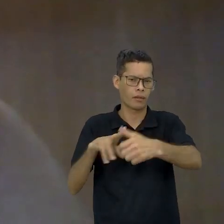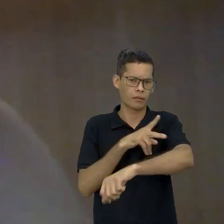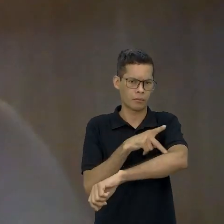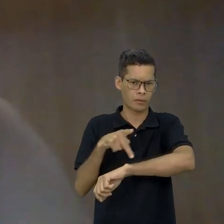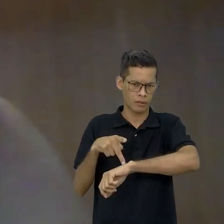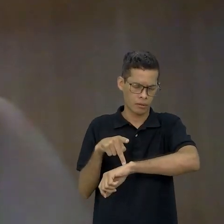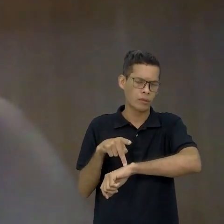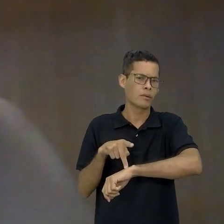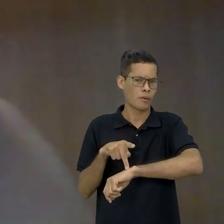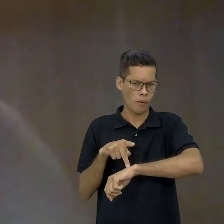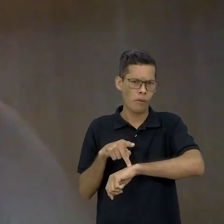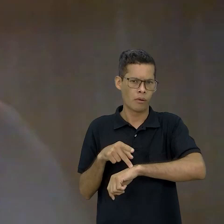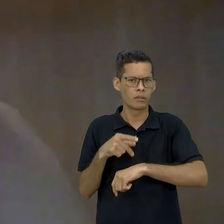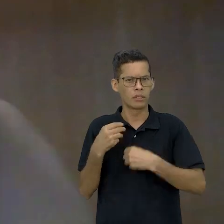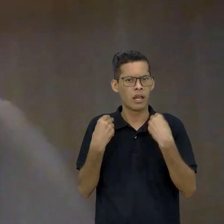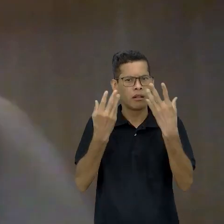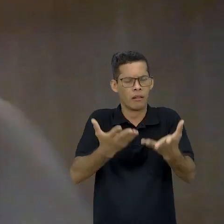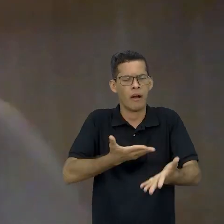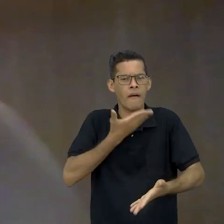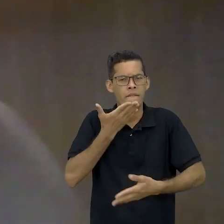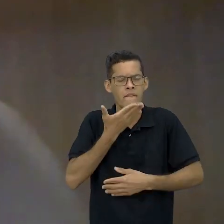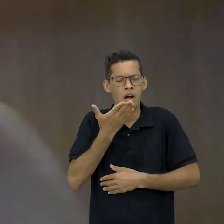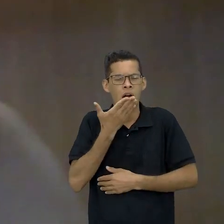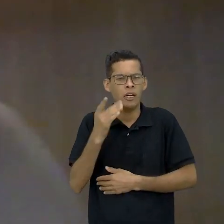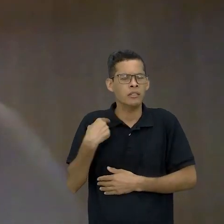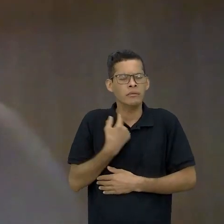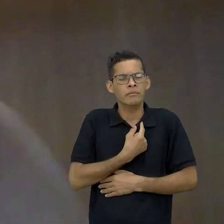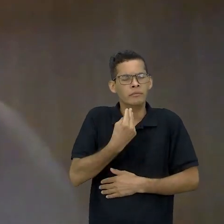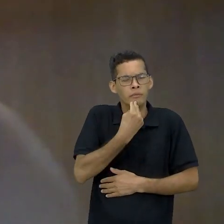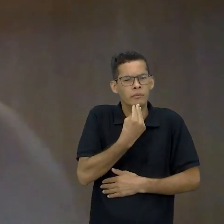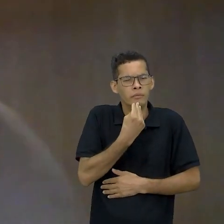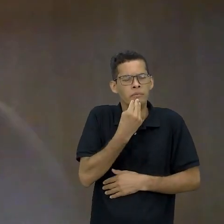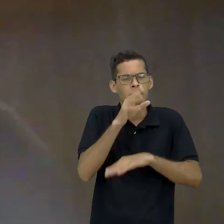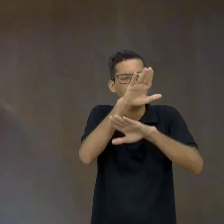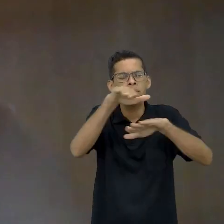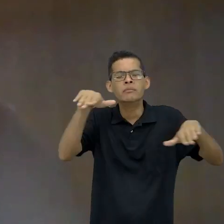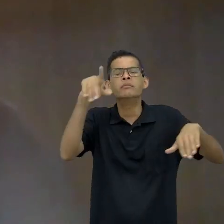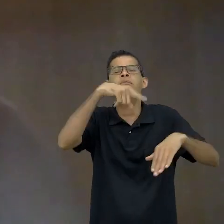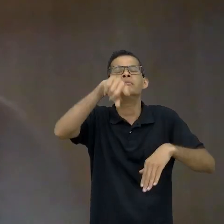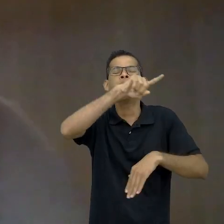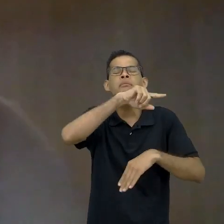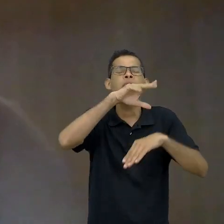pedagógicos que facilitarão e que oportunizarão aos nossos estudantes aí